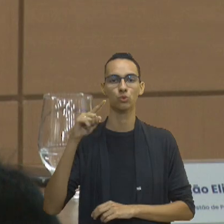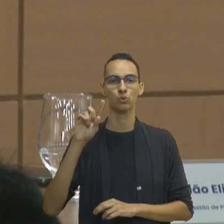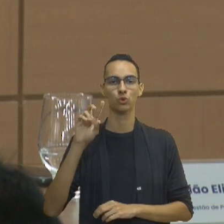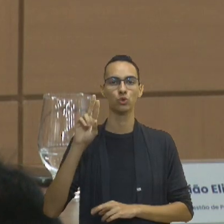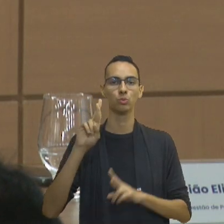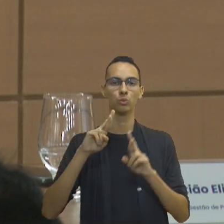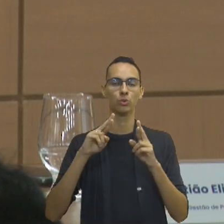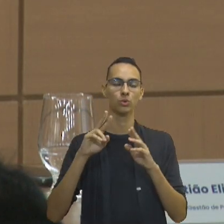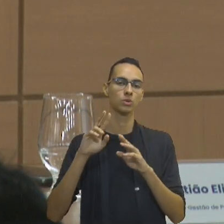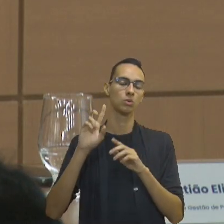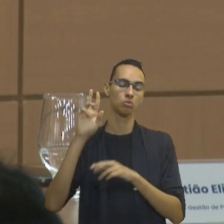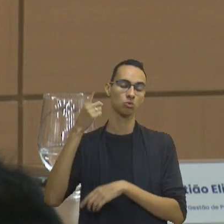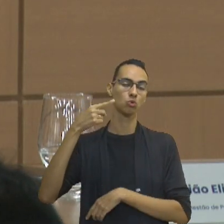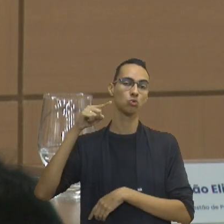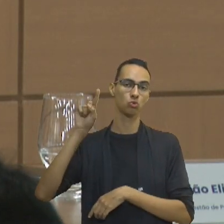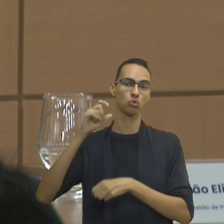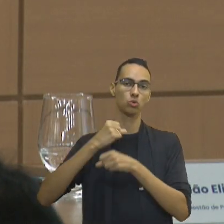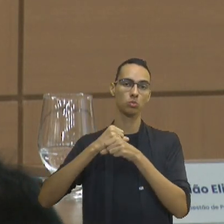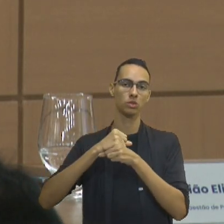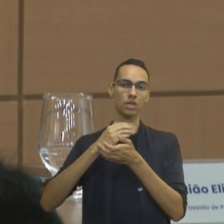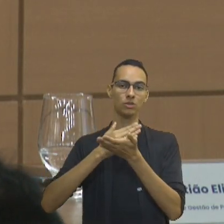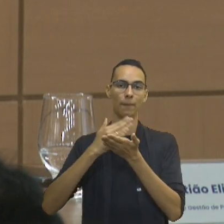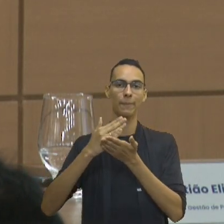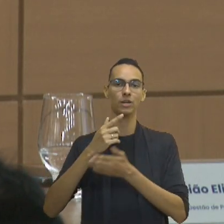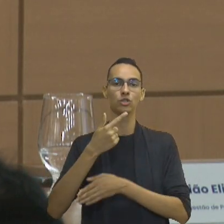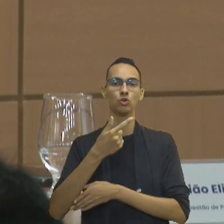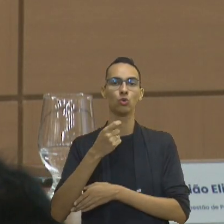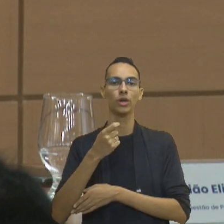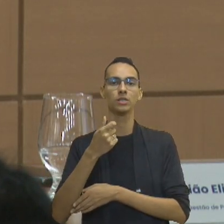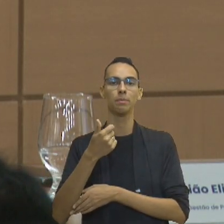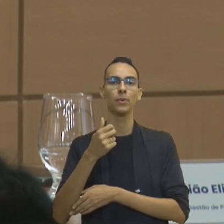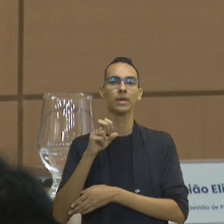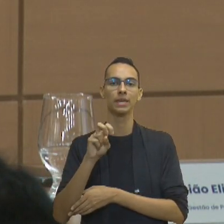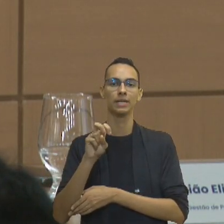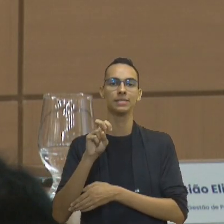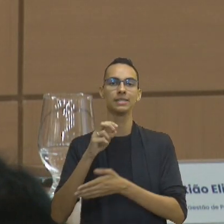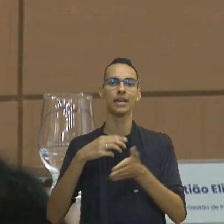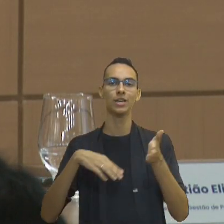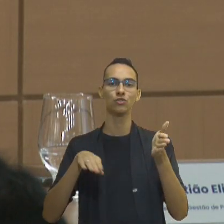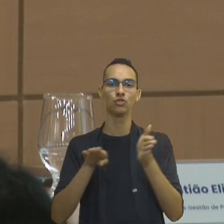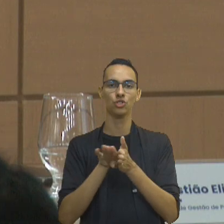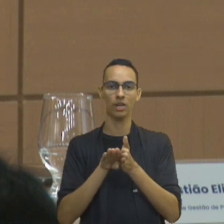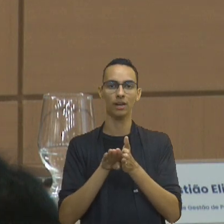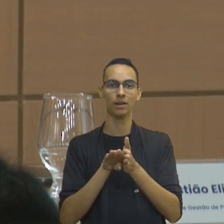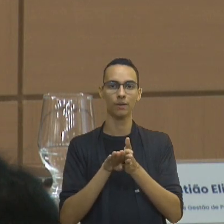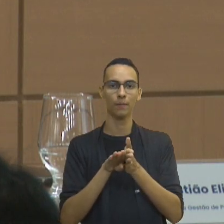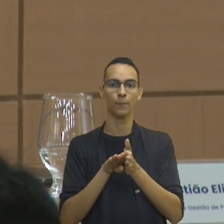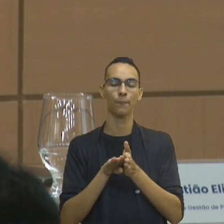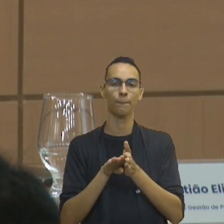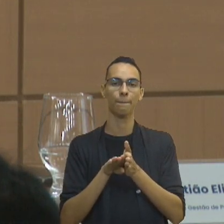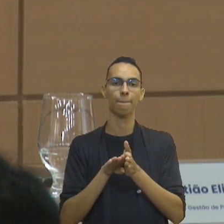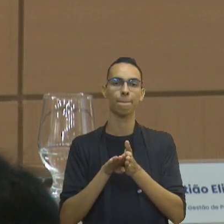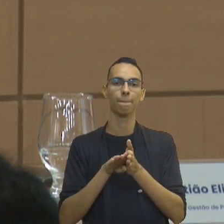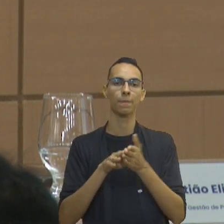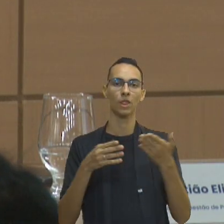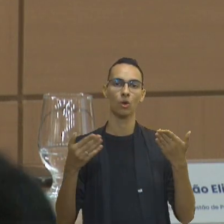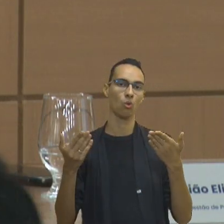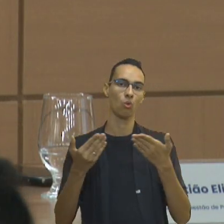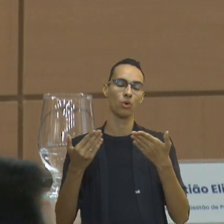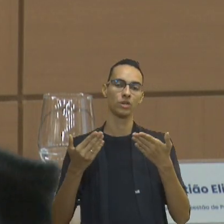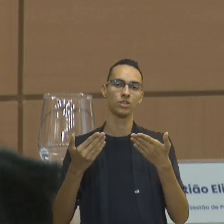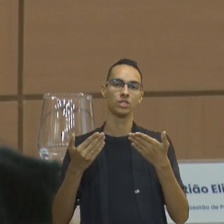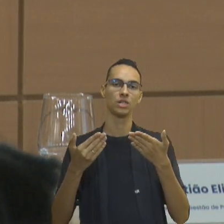a partir de 2015, ele chega, num dado momento, a